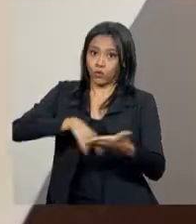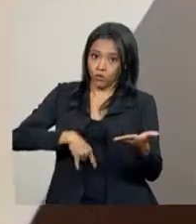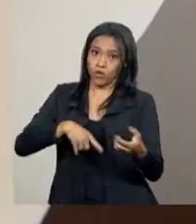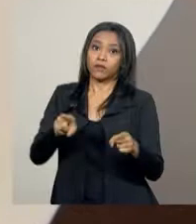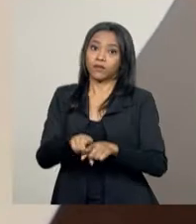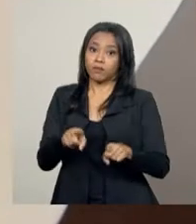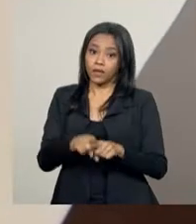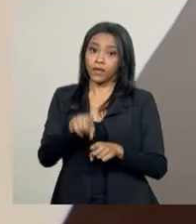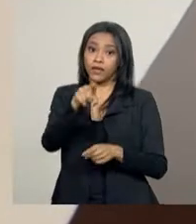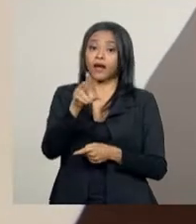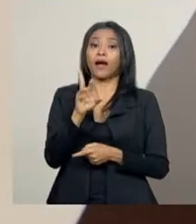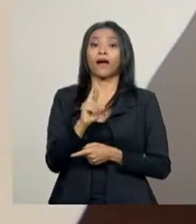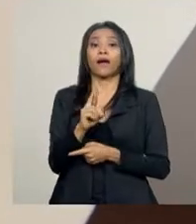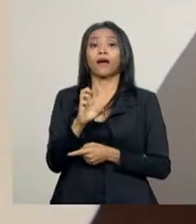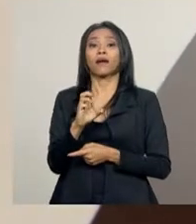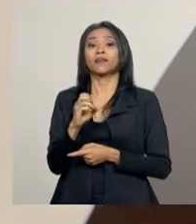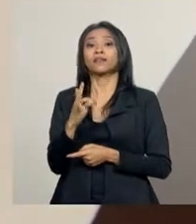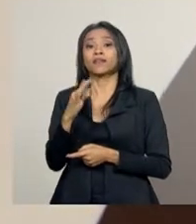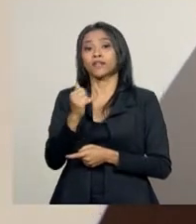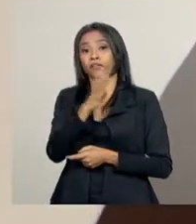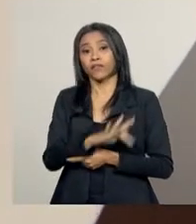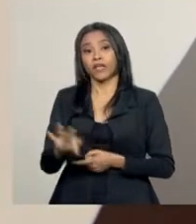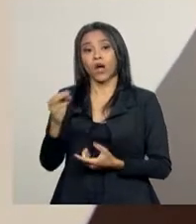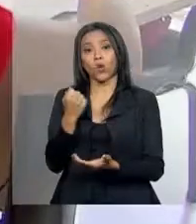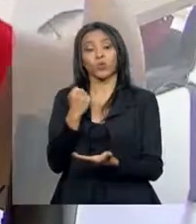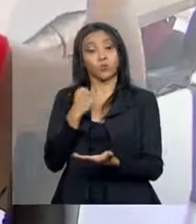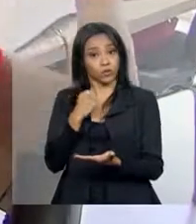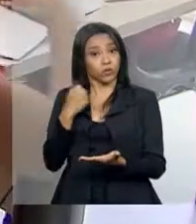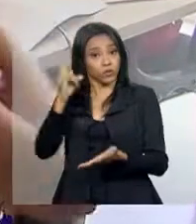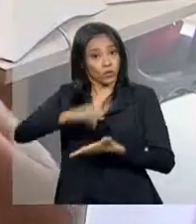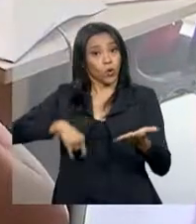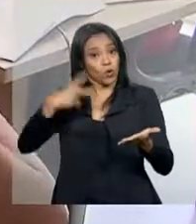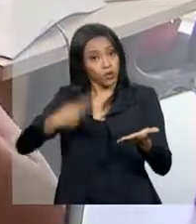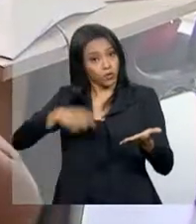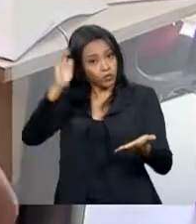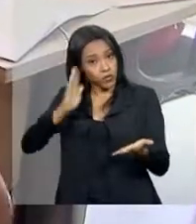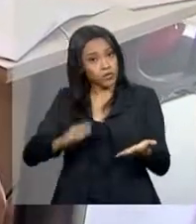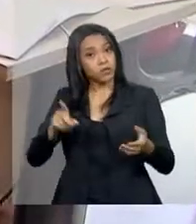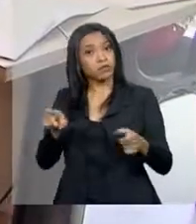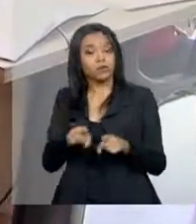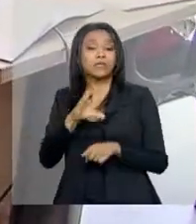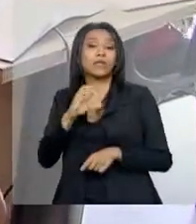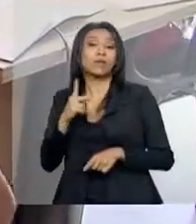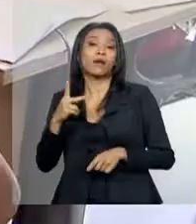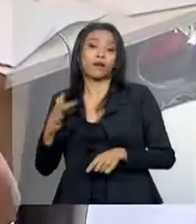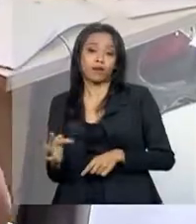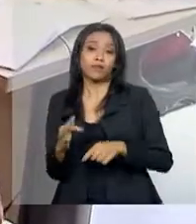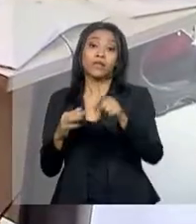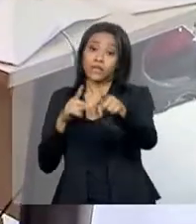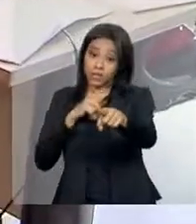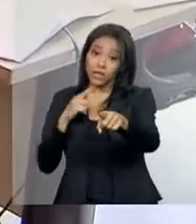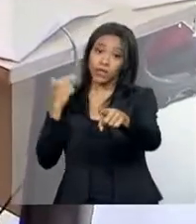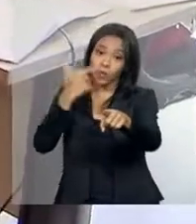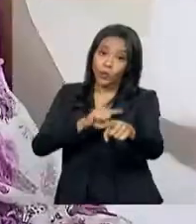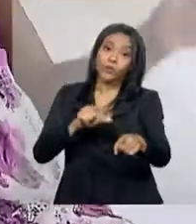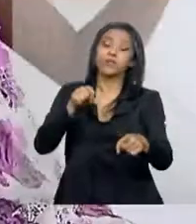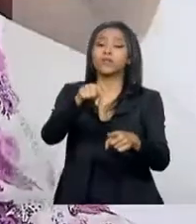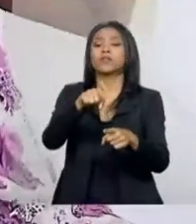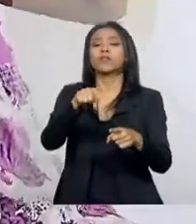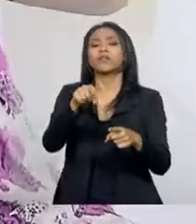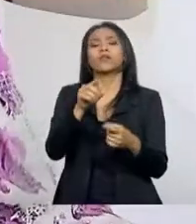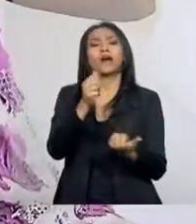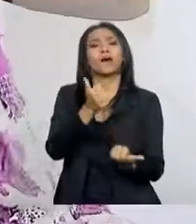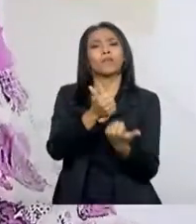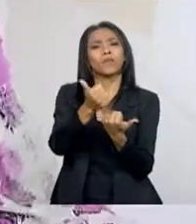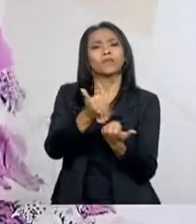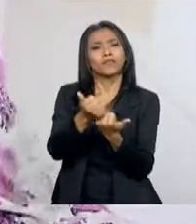Federal emite documentos brasileiros, como o CPF. Há até um posto da Defensoria Pública e do Conselho Tutelar para